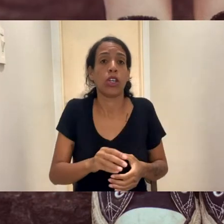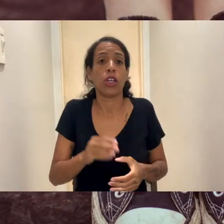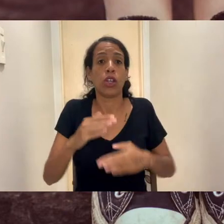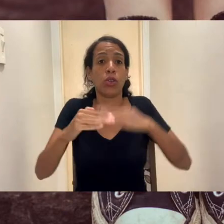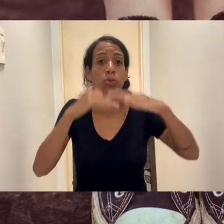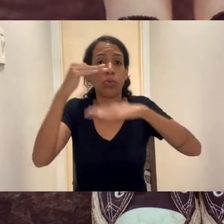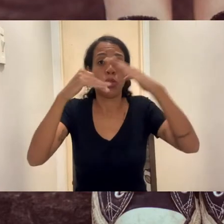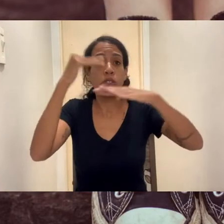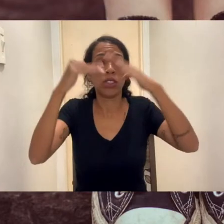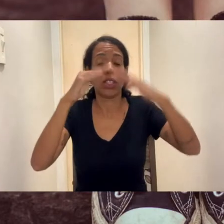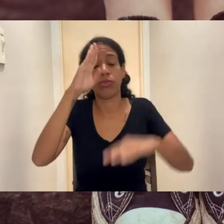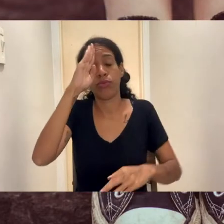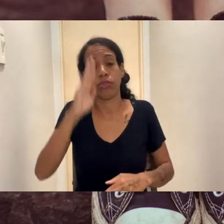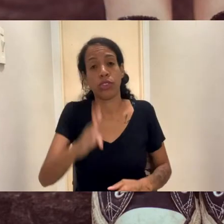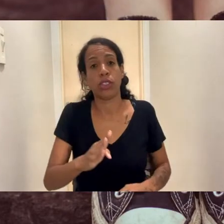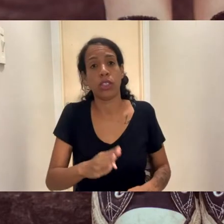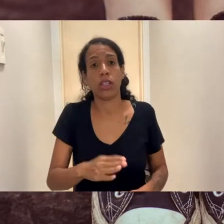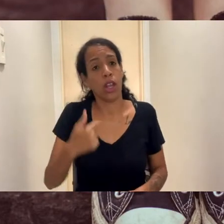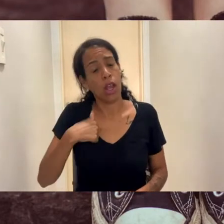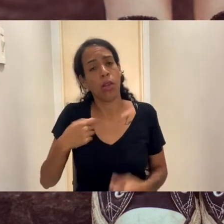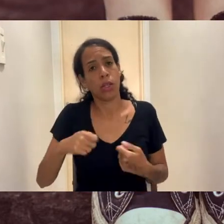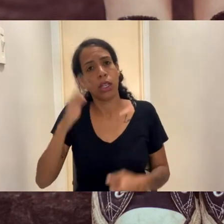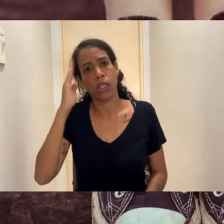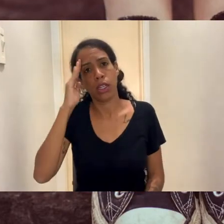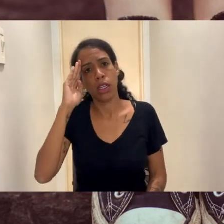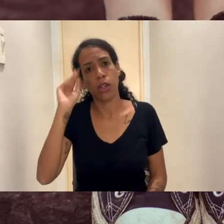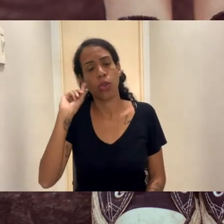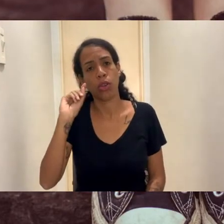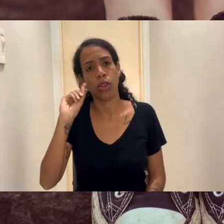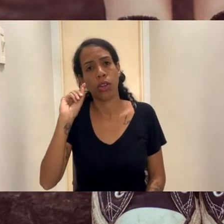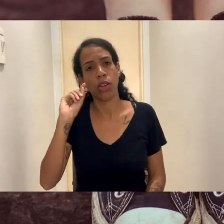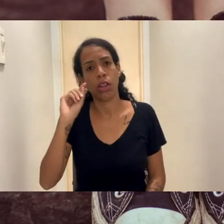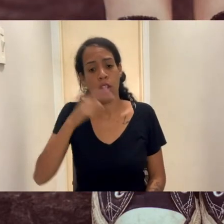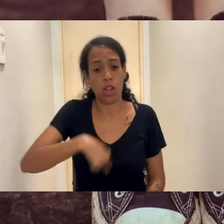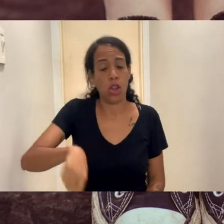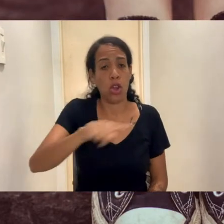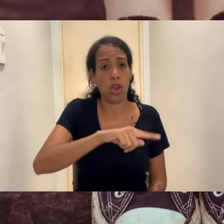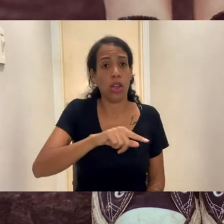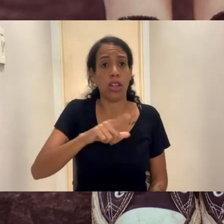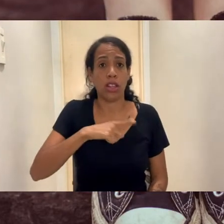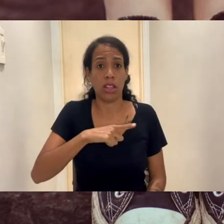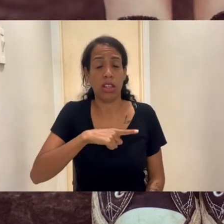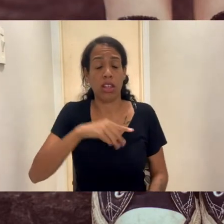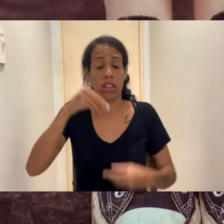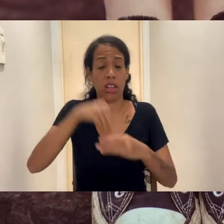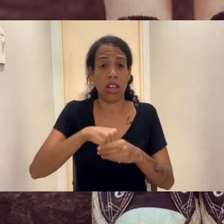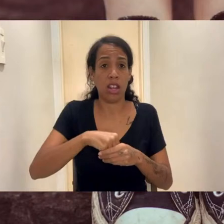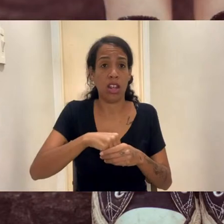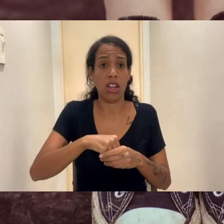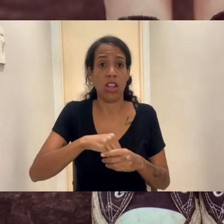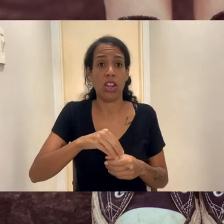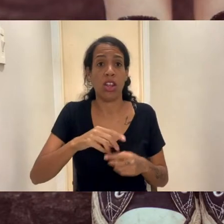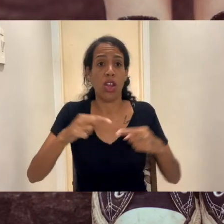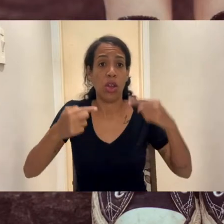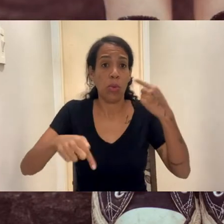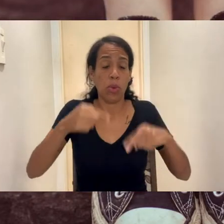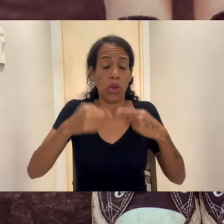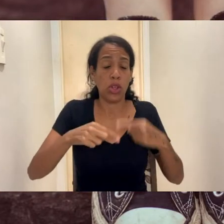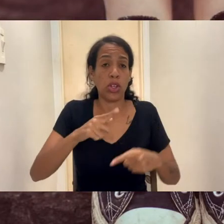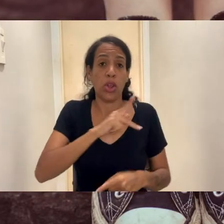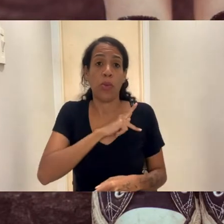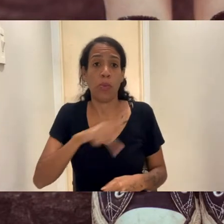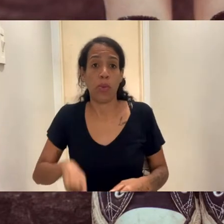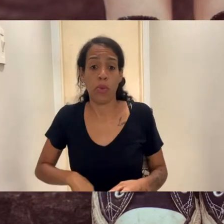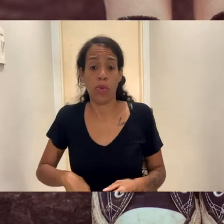processos subjetivos. E eu entendo que o público que a gente atende no sistema socioeducativo e nas políticas públicas de um modo